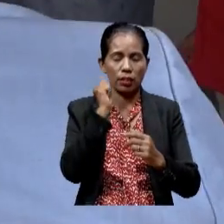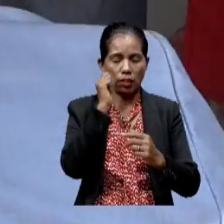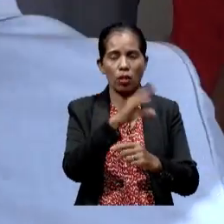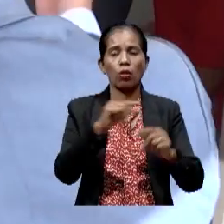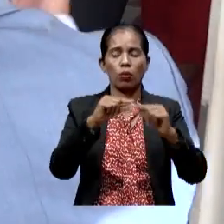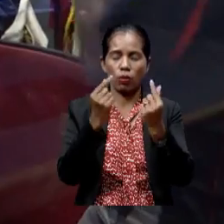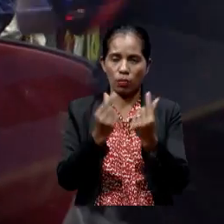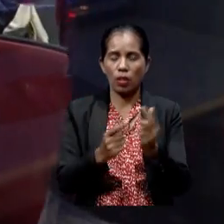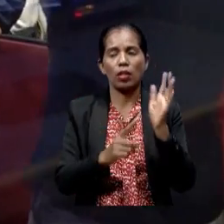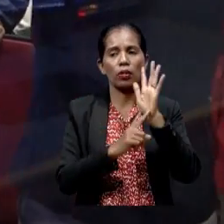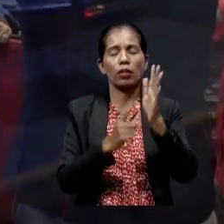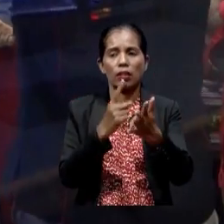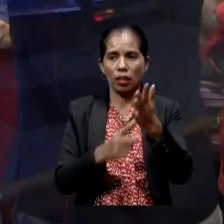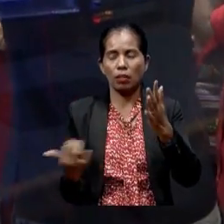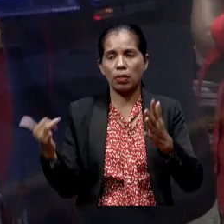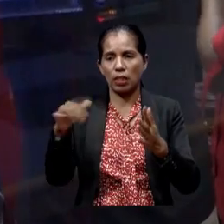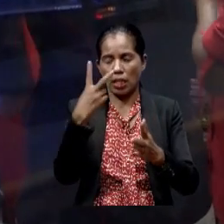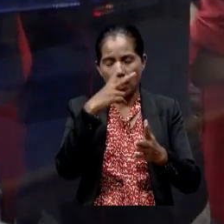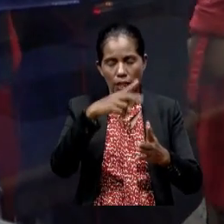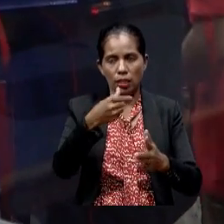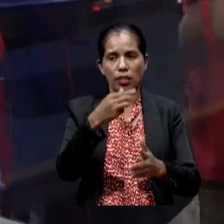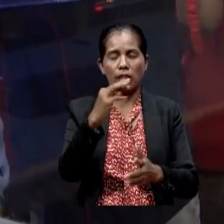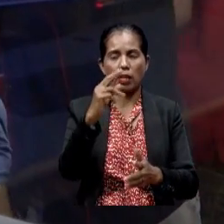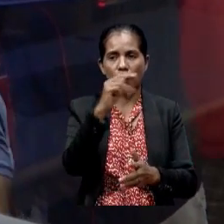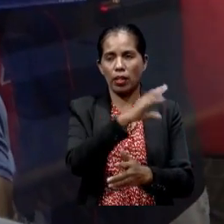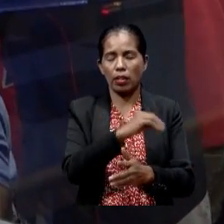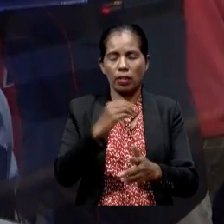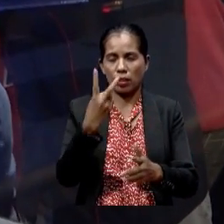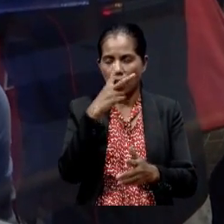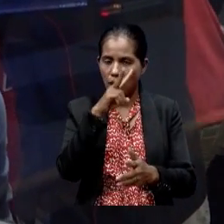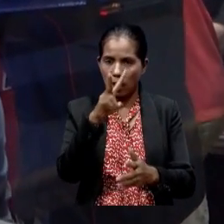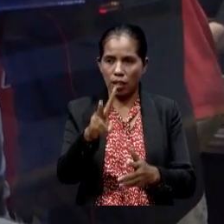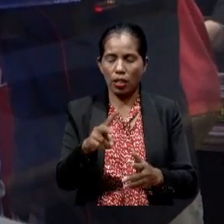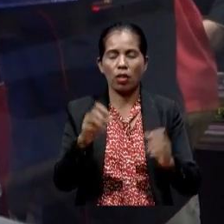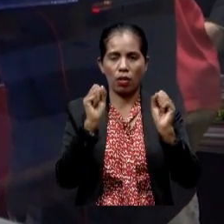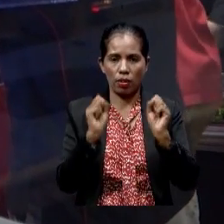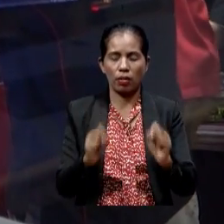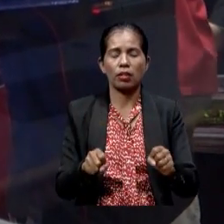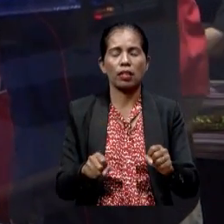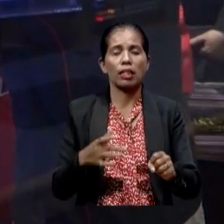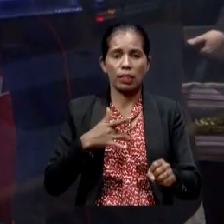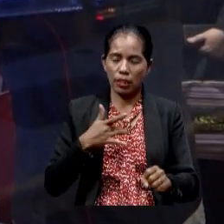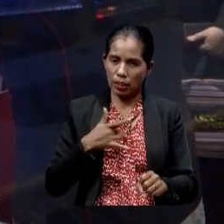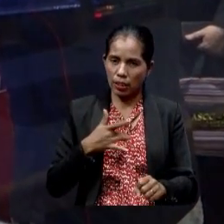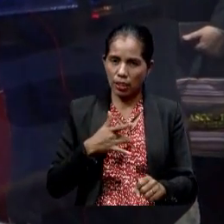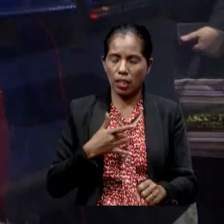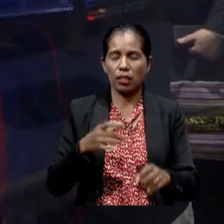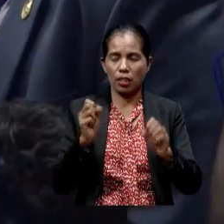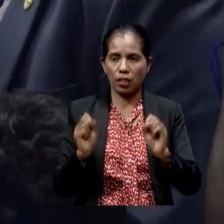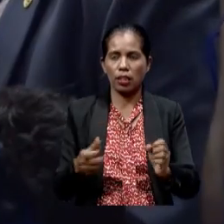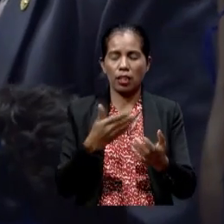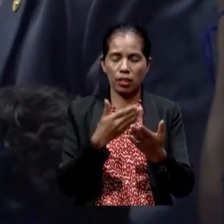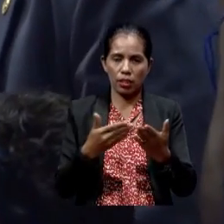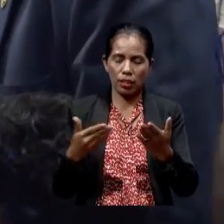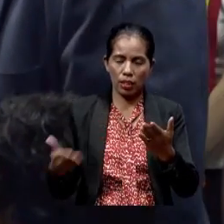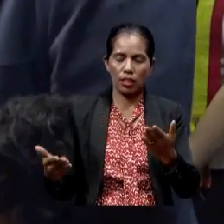equipa hatou a saída maxira areia GMN, leu tia sira na expectativa, honune sira sente kata que sira e ela facilidade